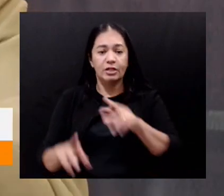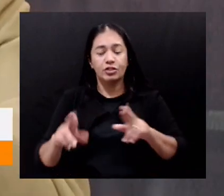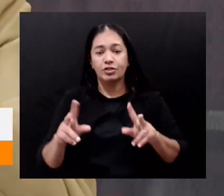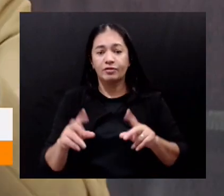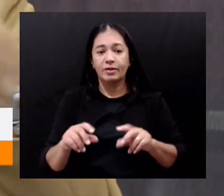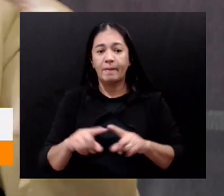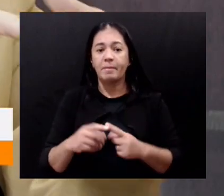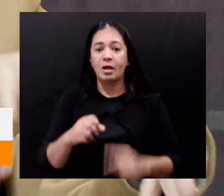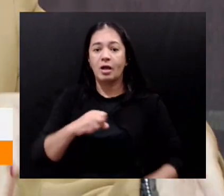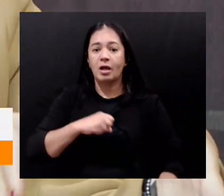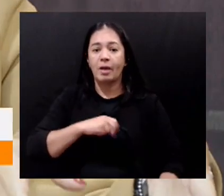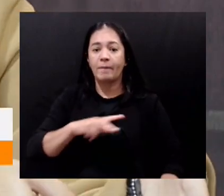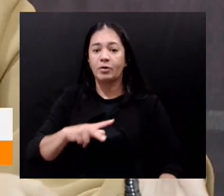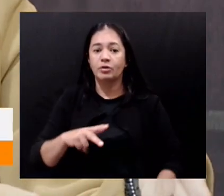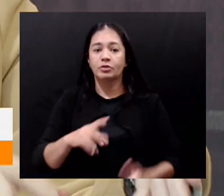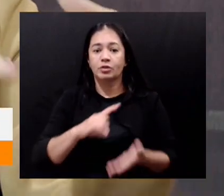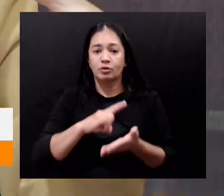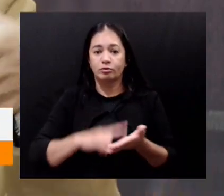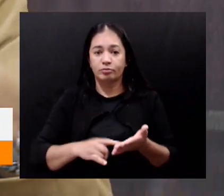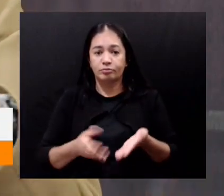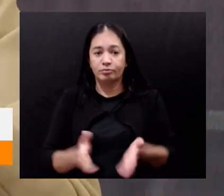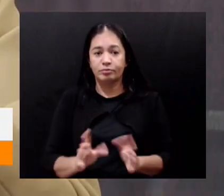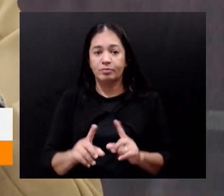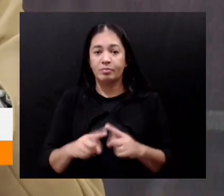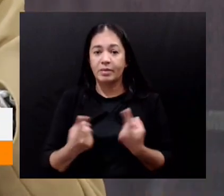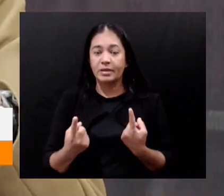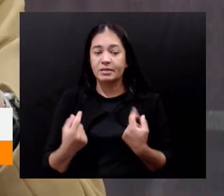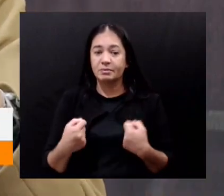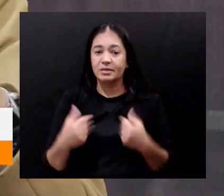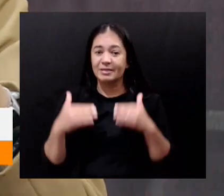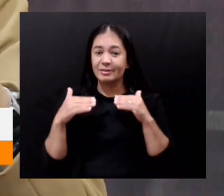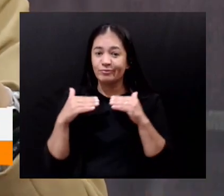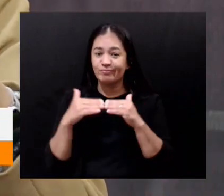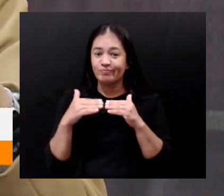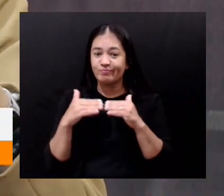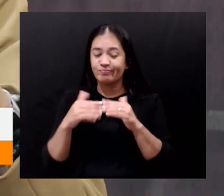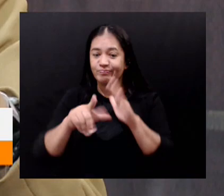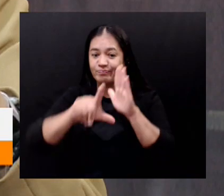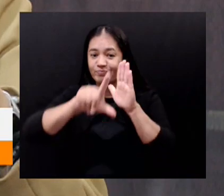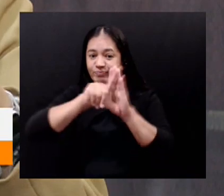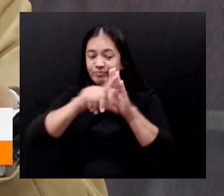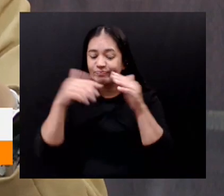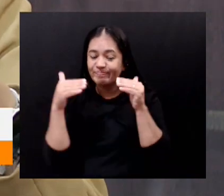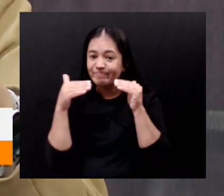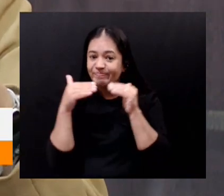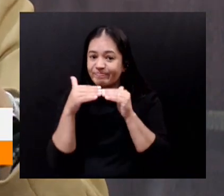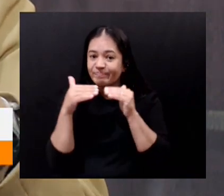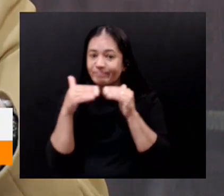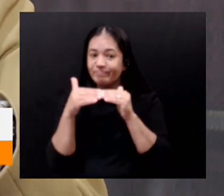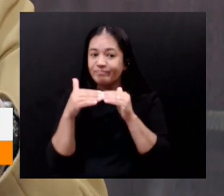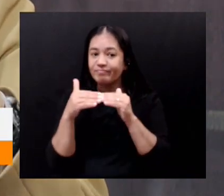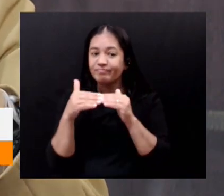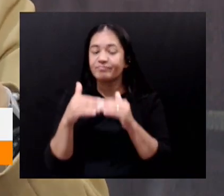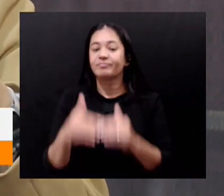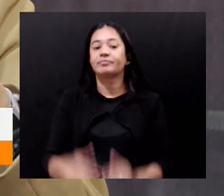só que essa certidão tem que estar de acordo com a lei. E as Uhum. pessoas que, eu concordo plenamente